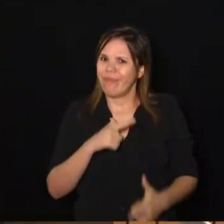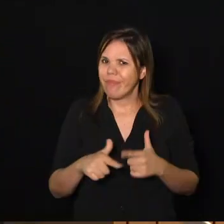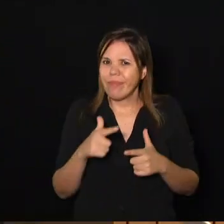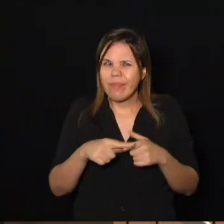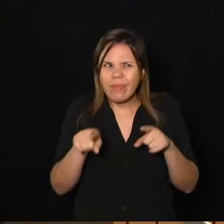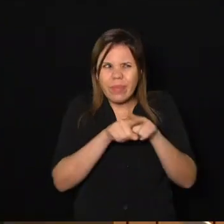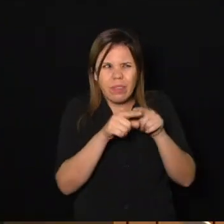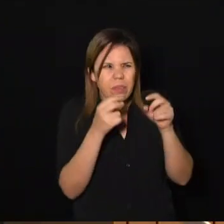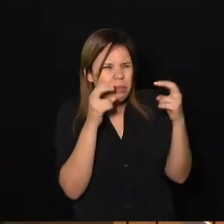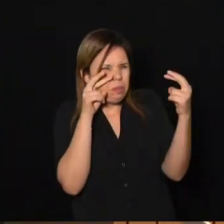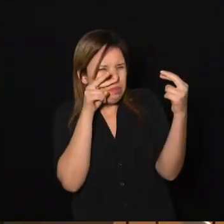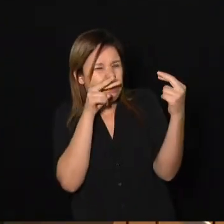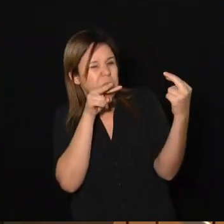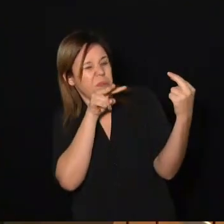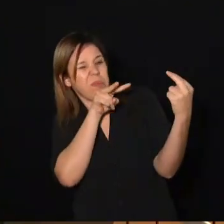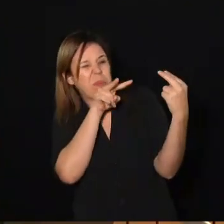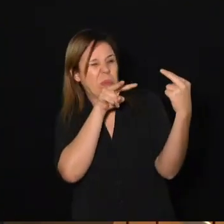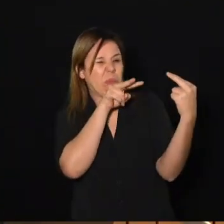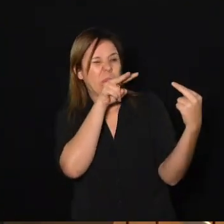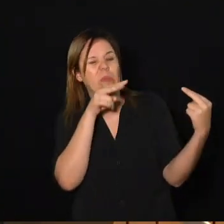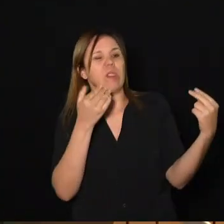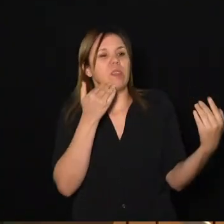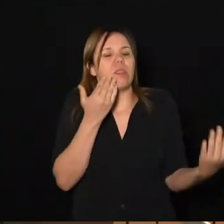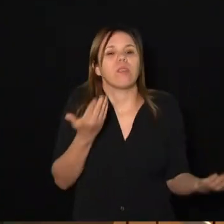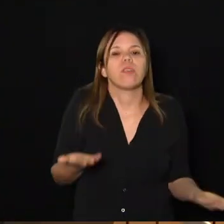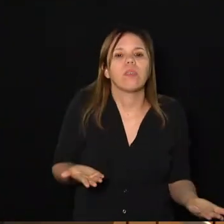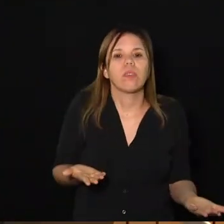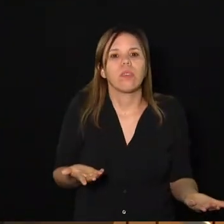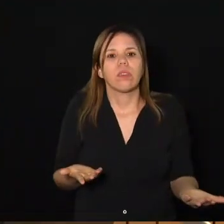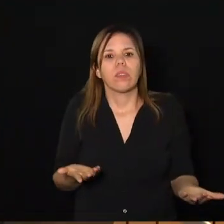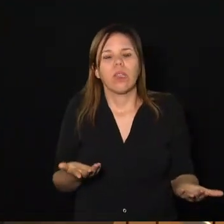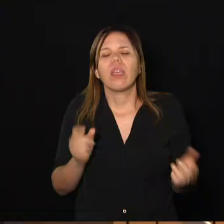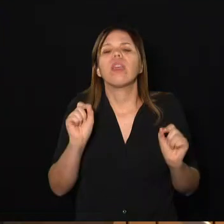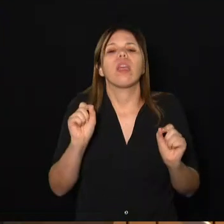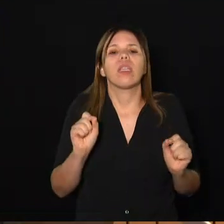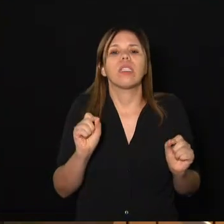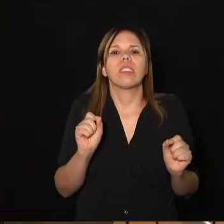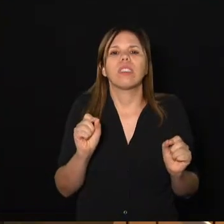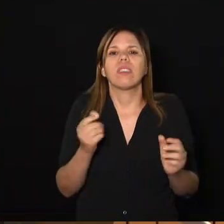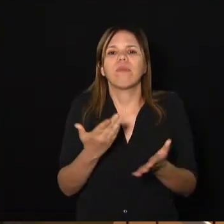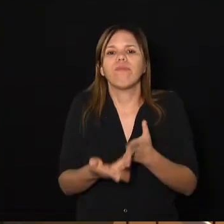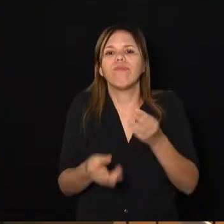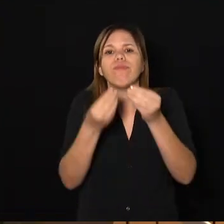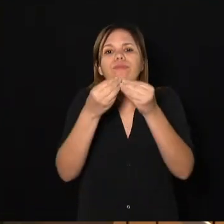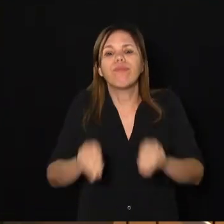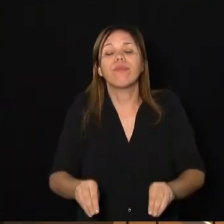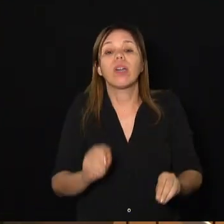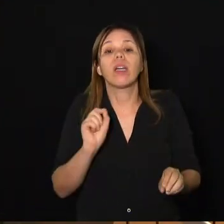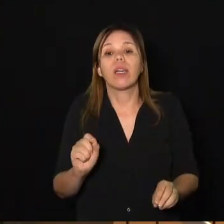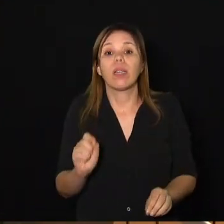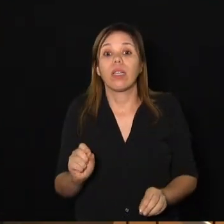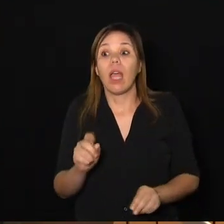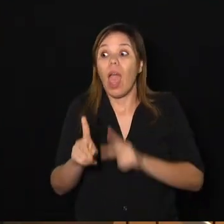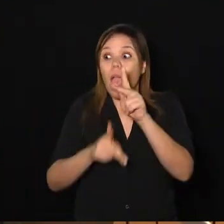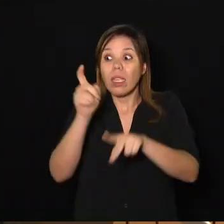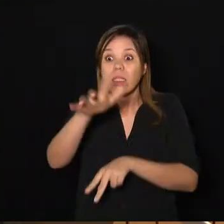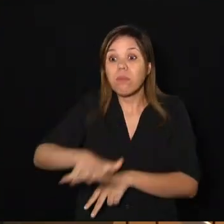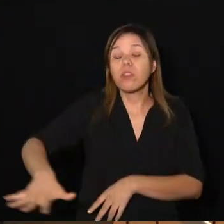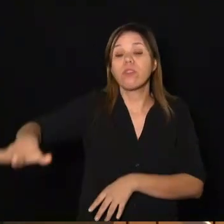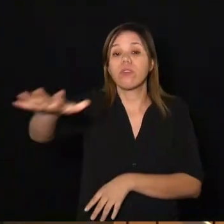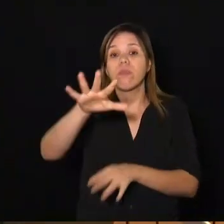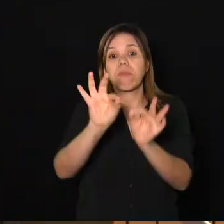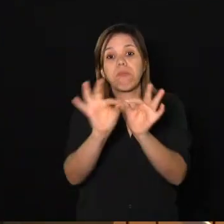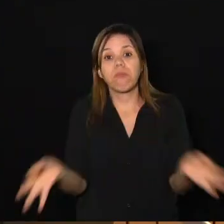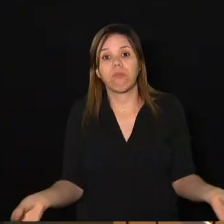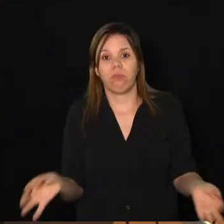visão também então quem perde só só quem perde é a a população eu estive